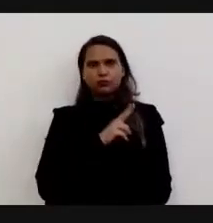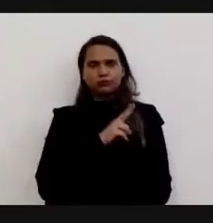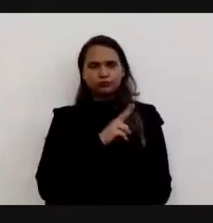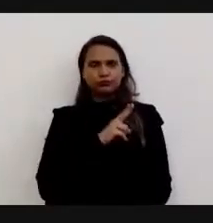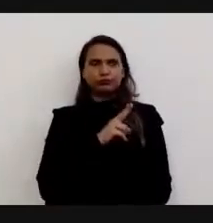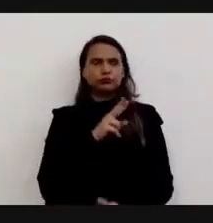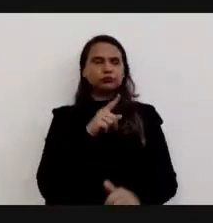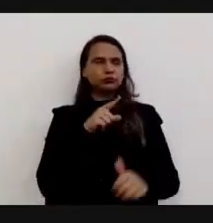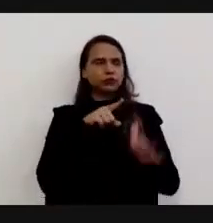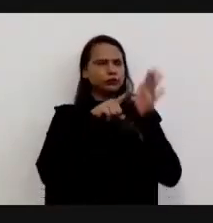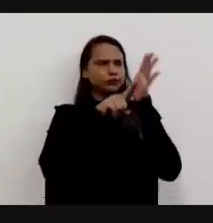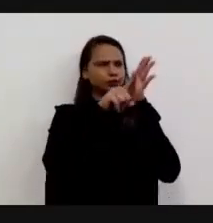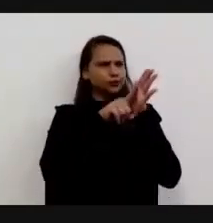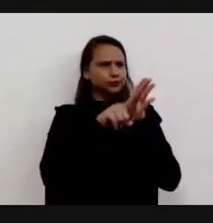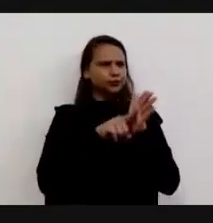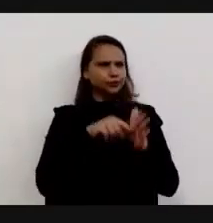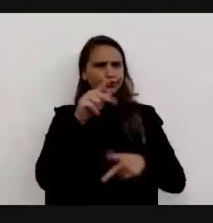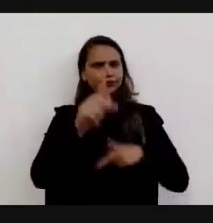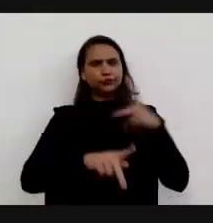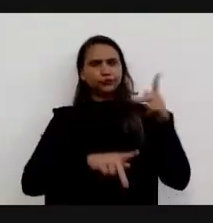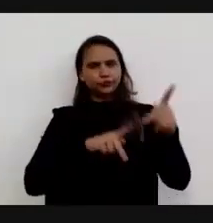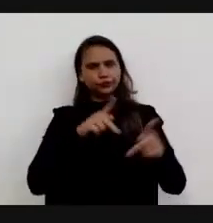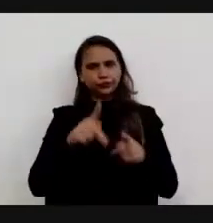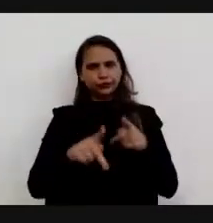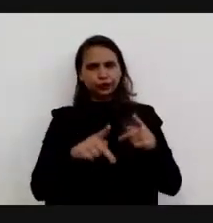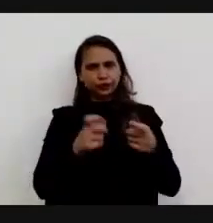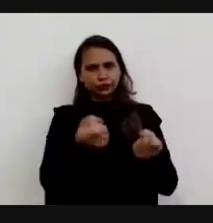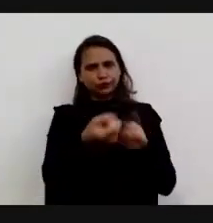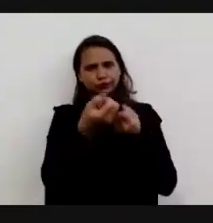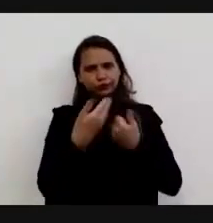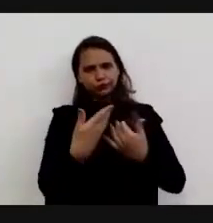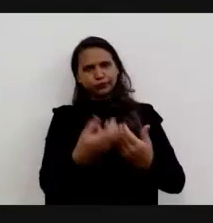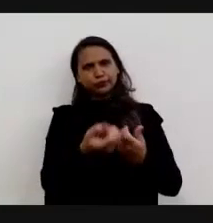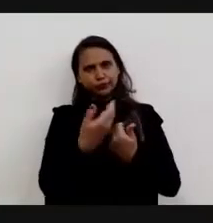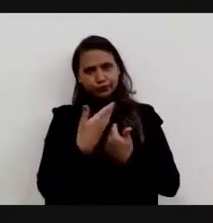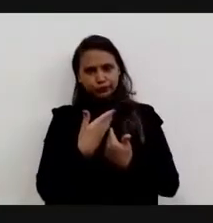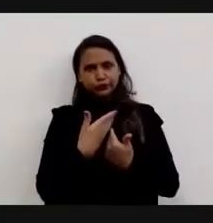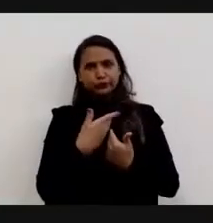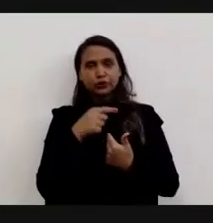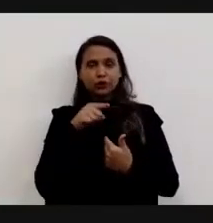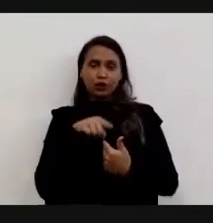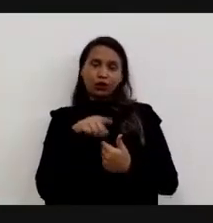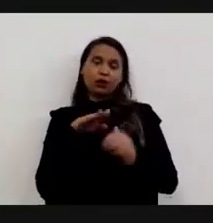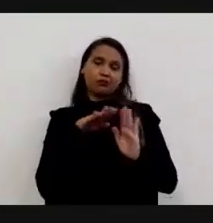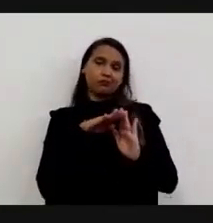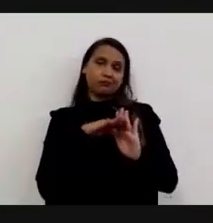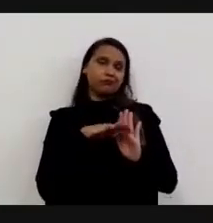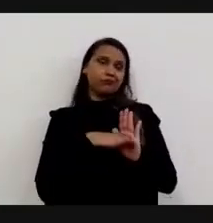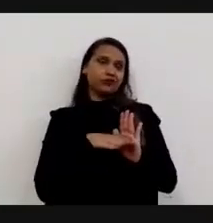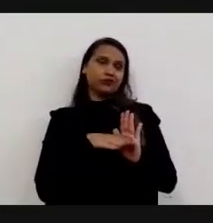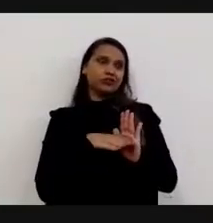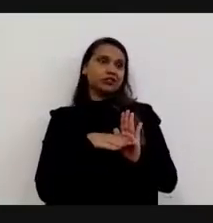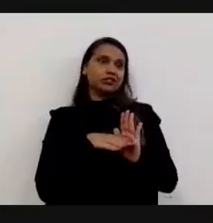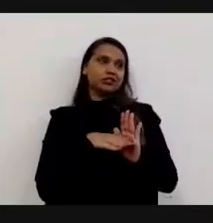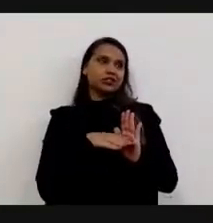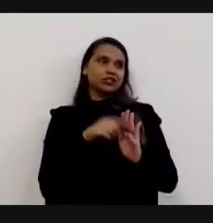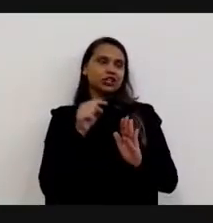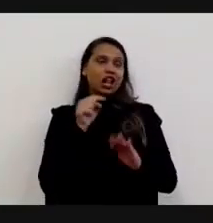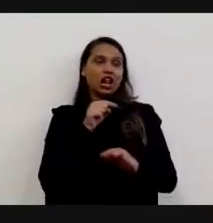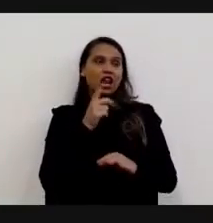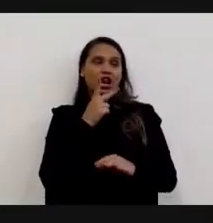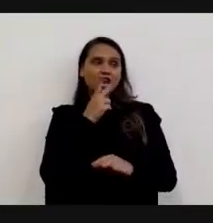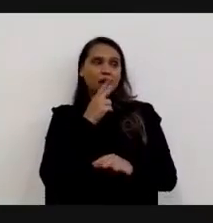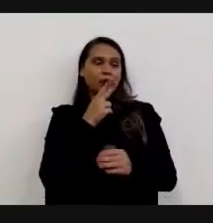povos, é um processo bem solene, mas Nessa situação, por isso que chama sala de situação, é